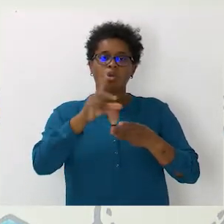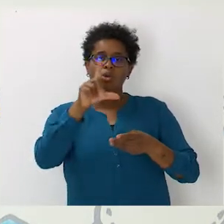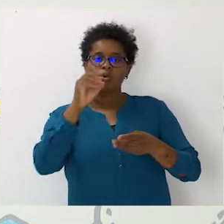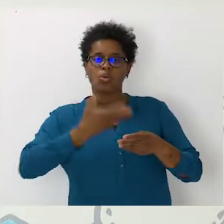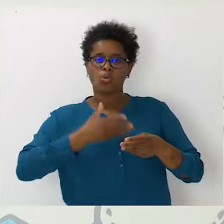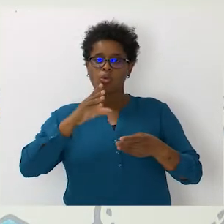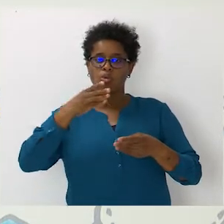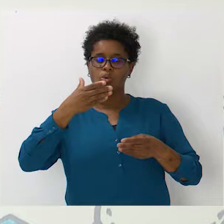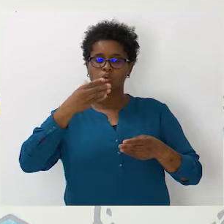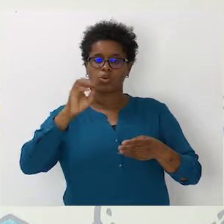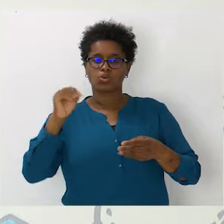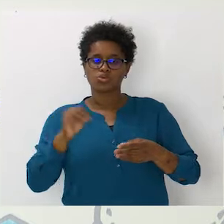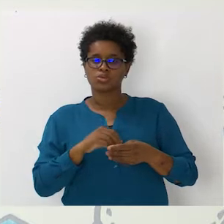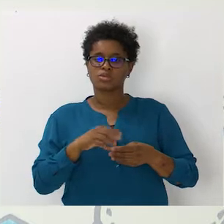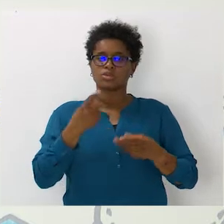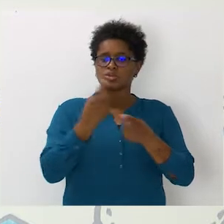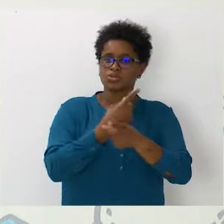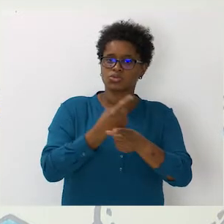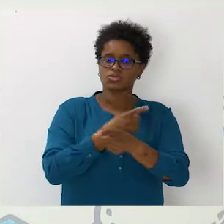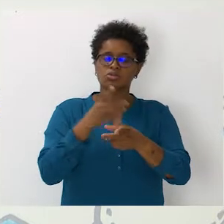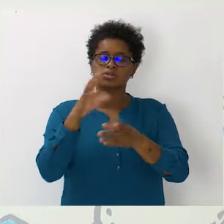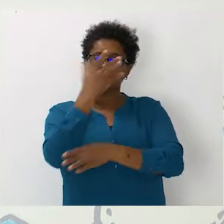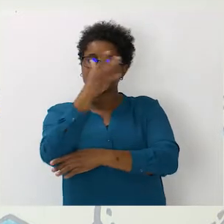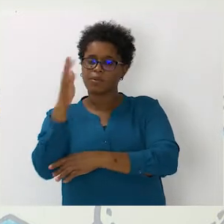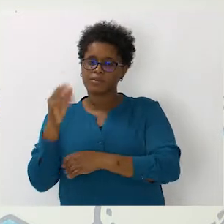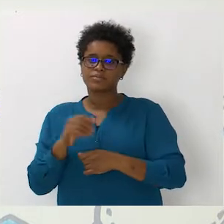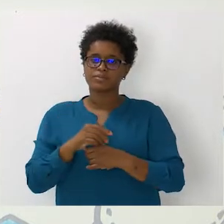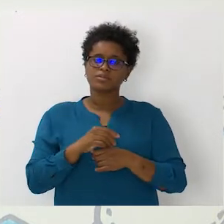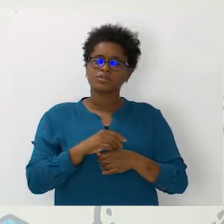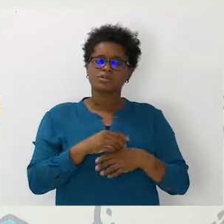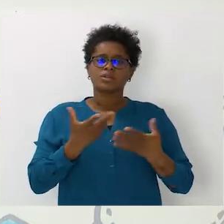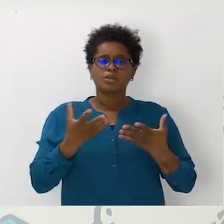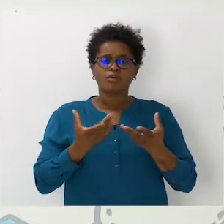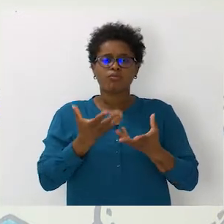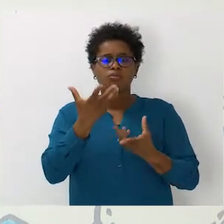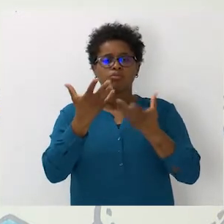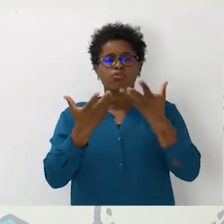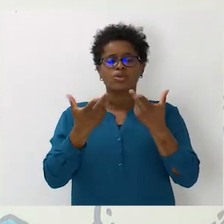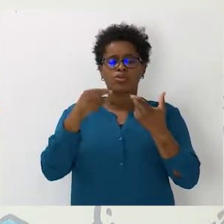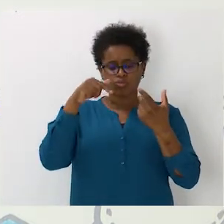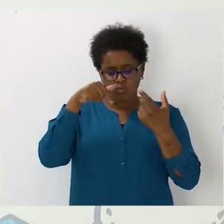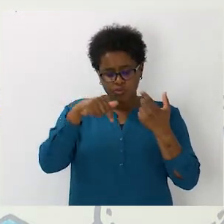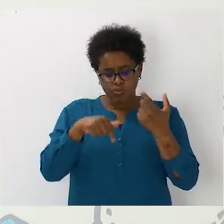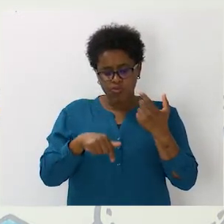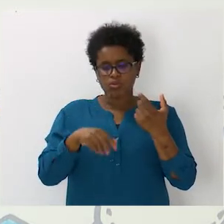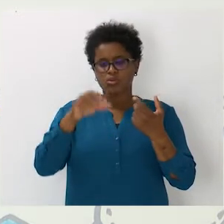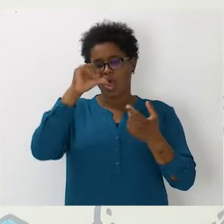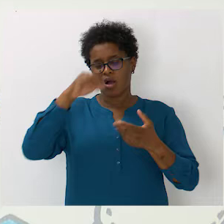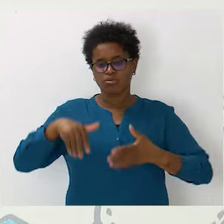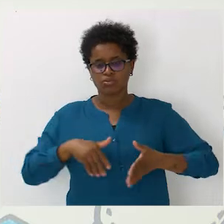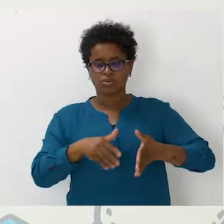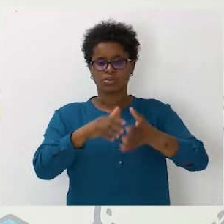lodo espesso e restos de vegetais que fluem do fundo do